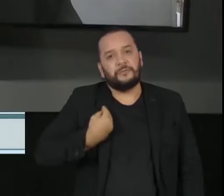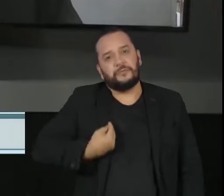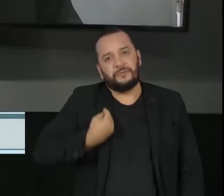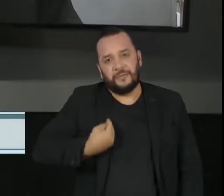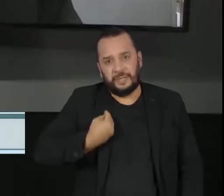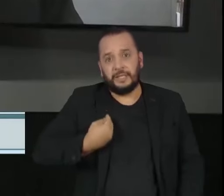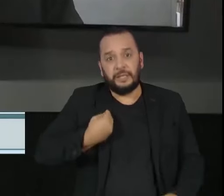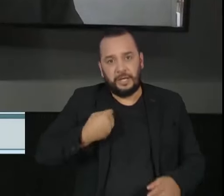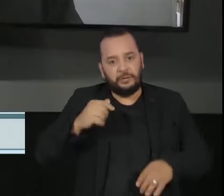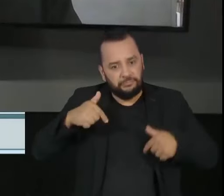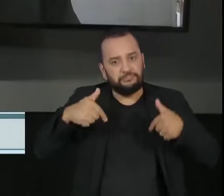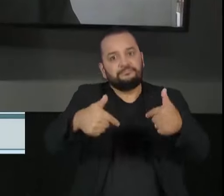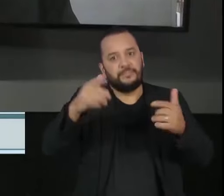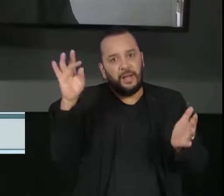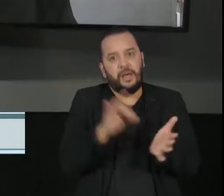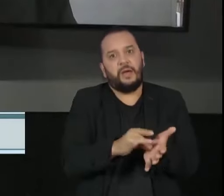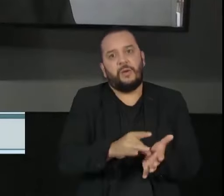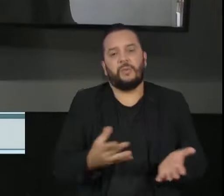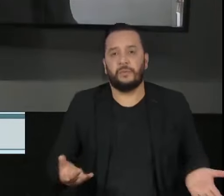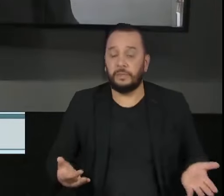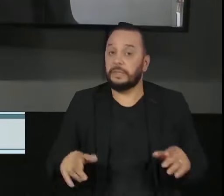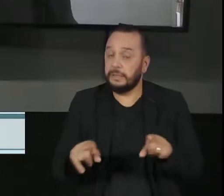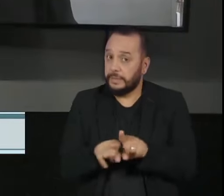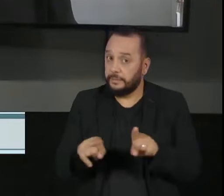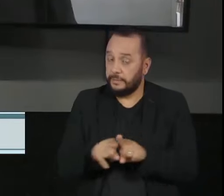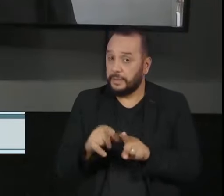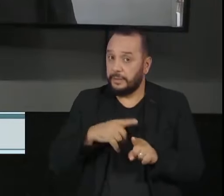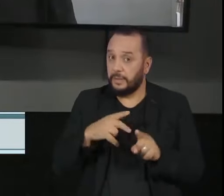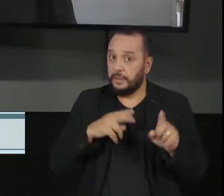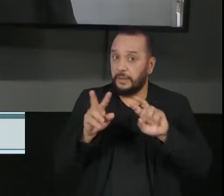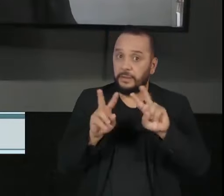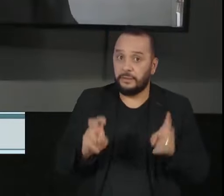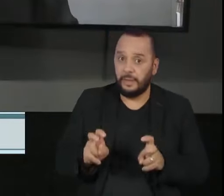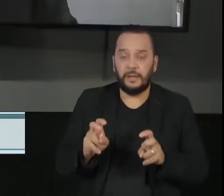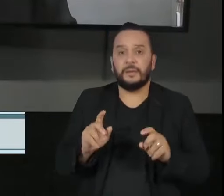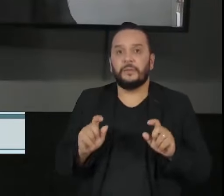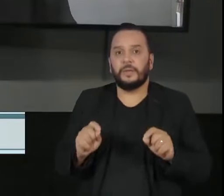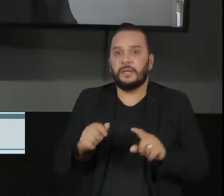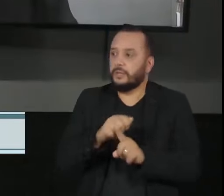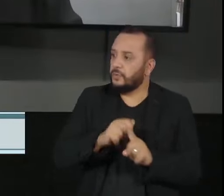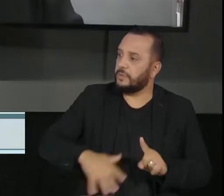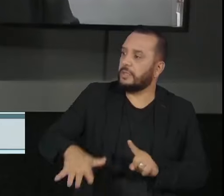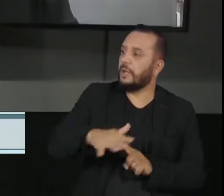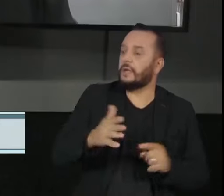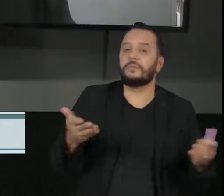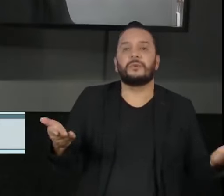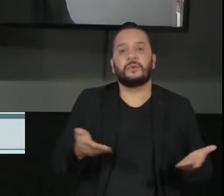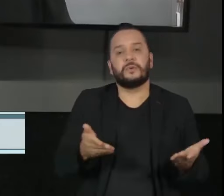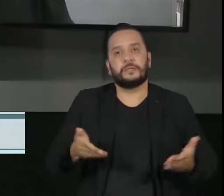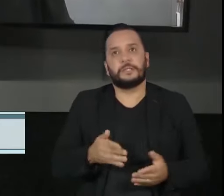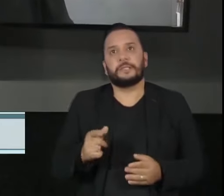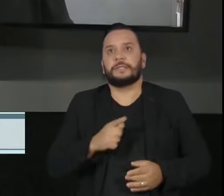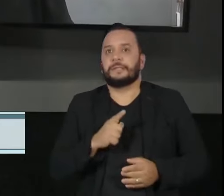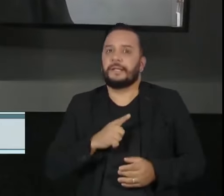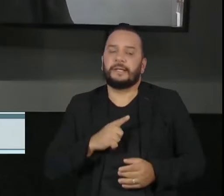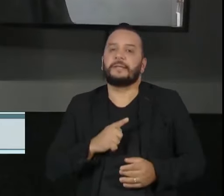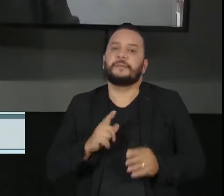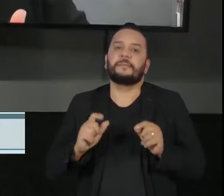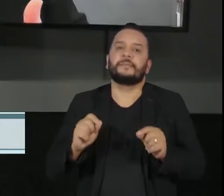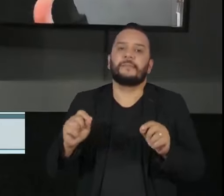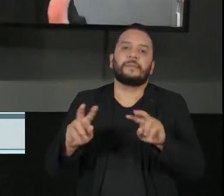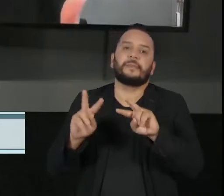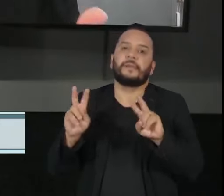uma segunda um segundo caminho que você coloca são temas obviamente atuais o mundo mudou então a gente tem que ter nas nas obras